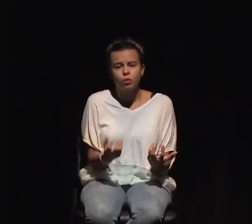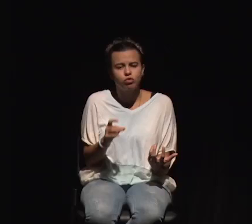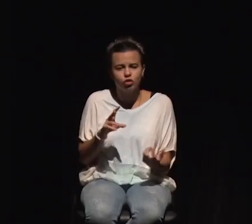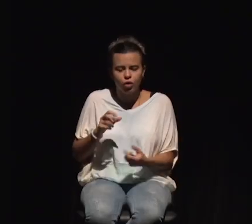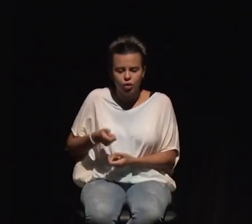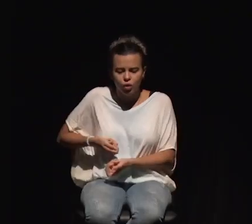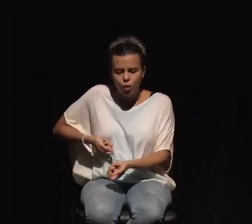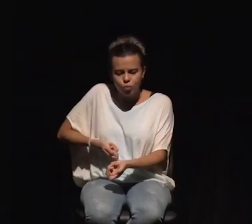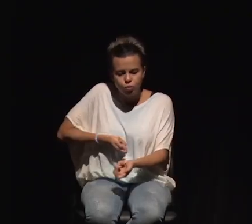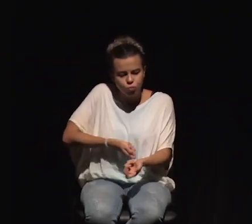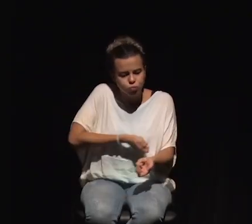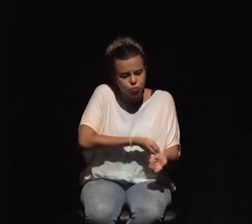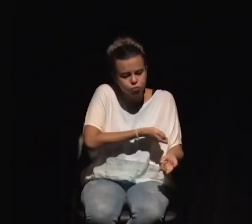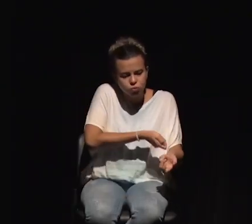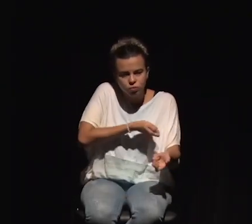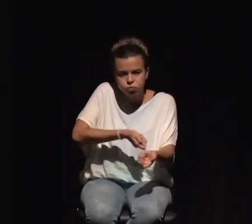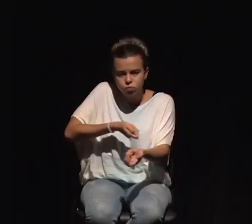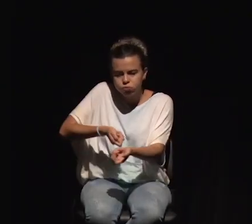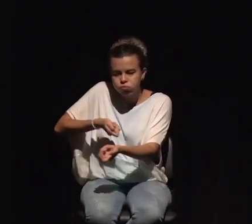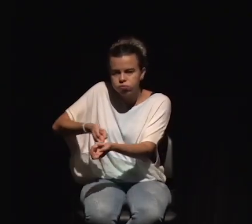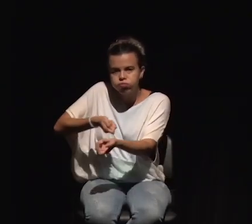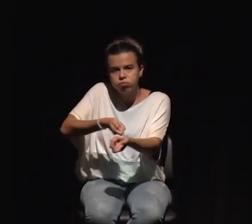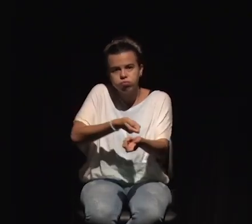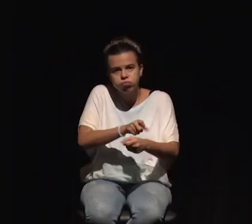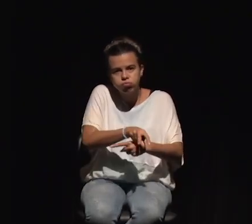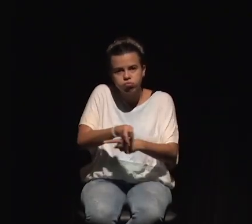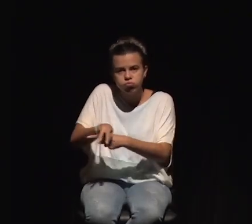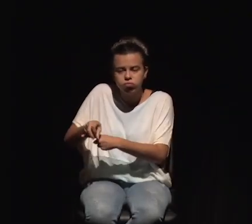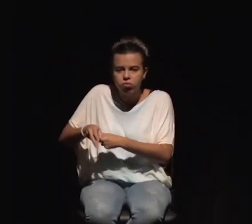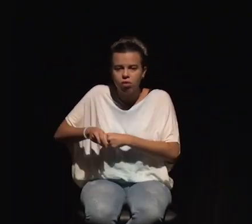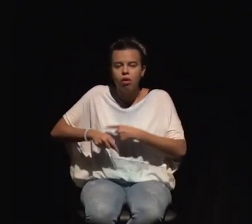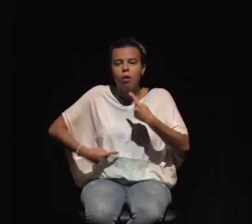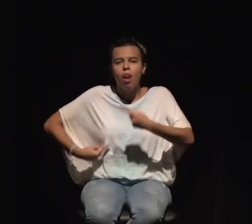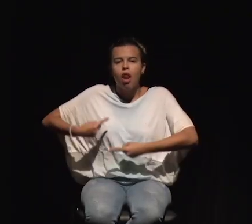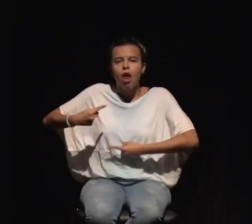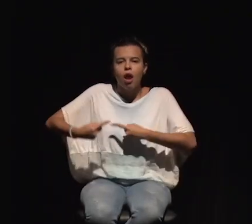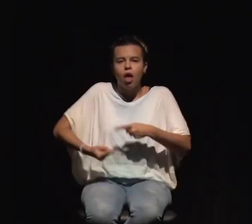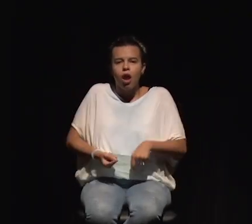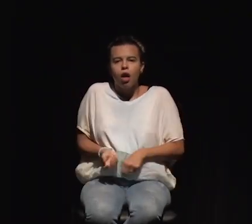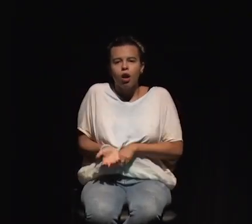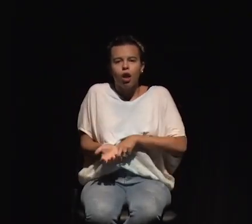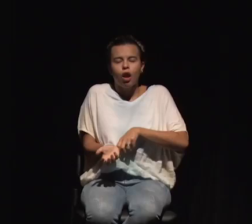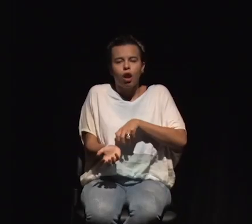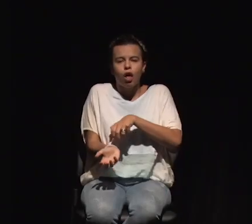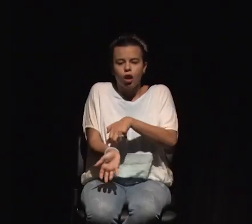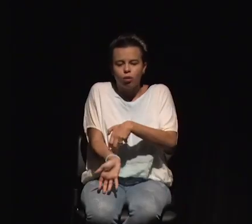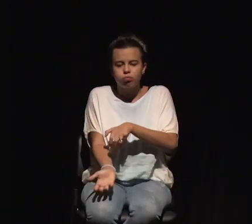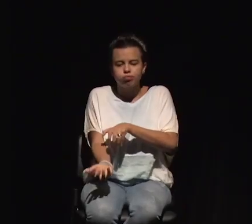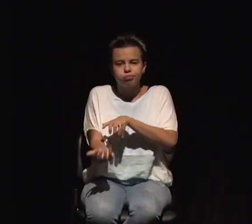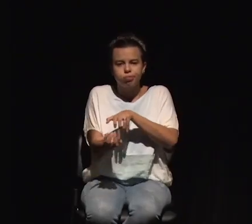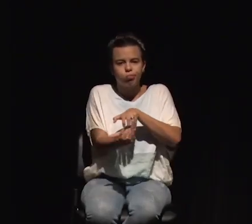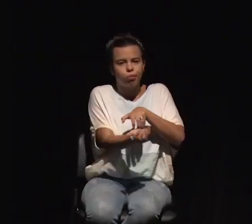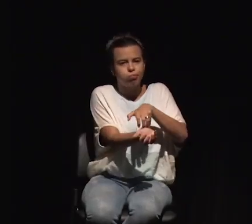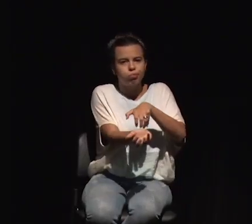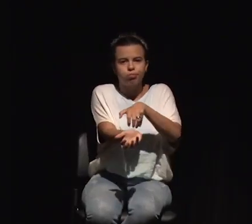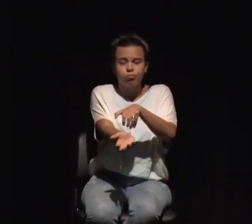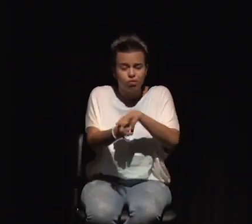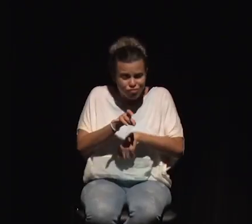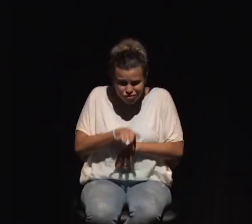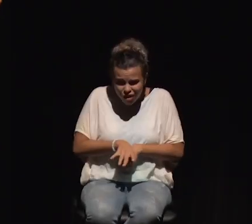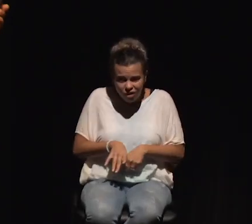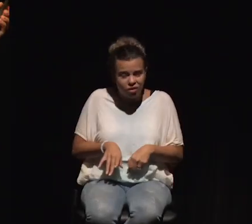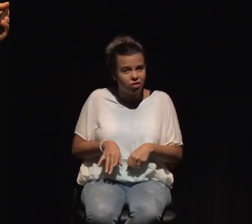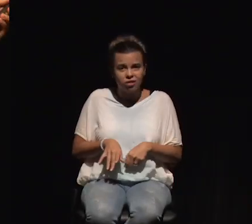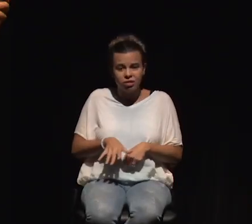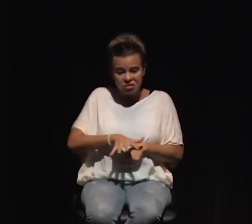por um sistema de opressão maquinário pesado a servir a uma espécie apenas então essa é esse o